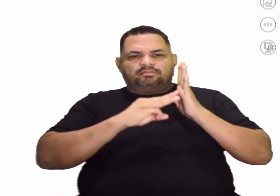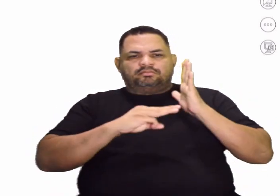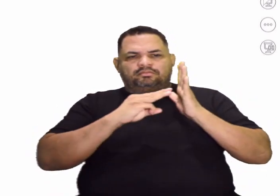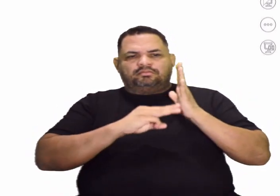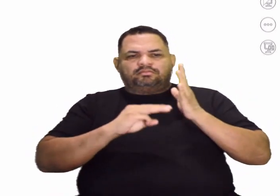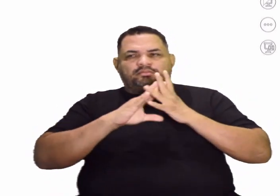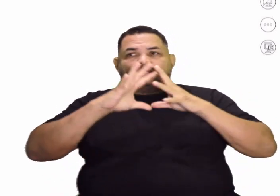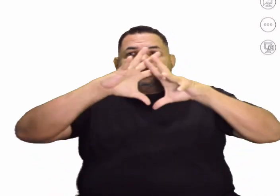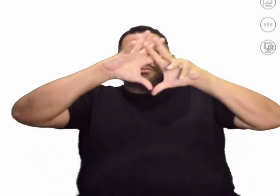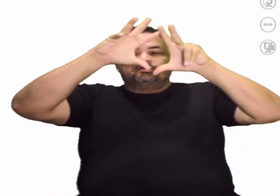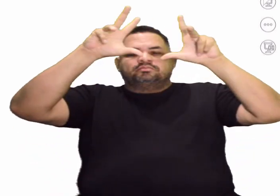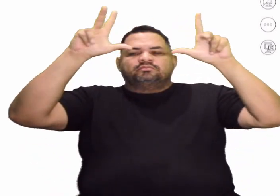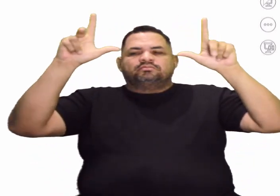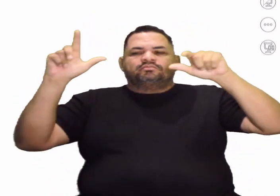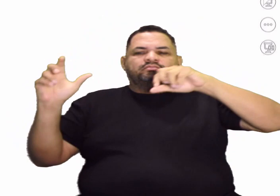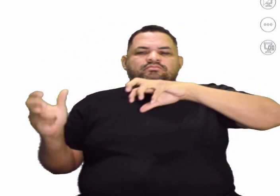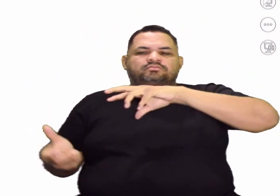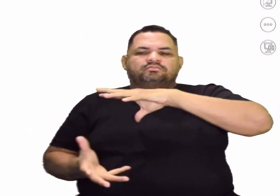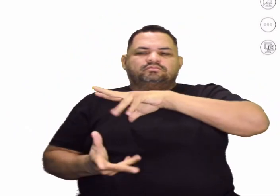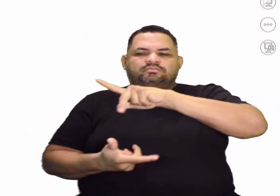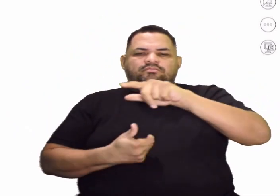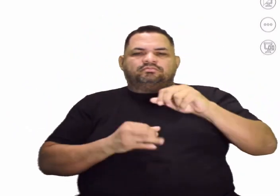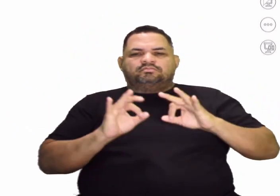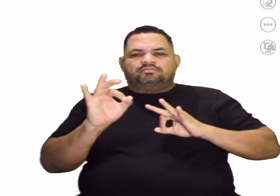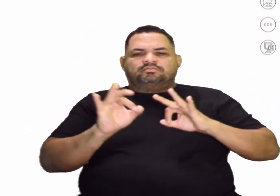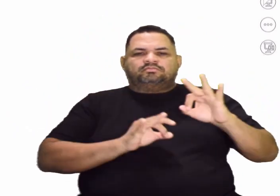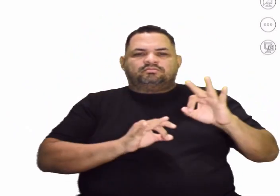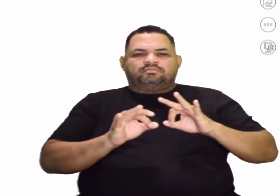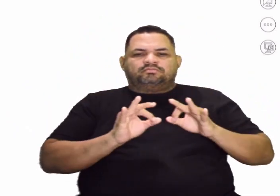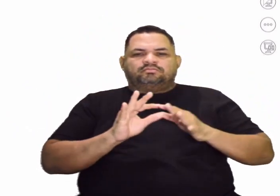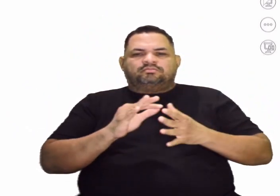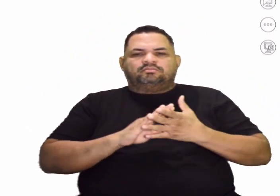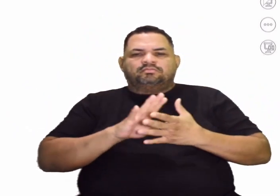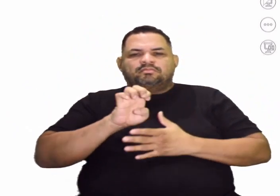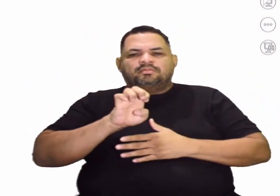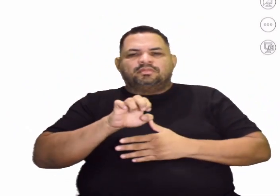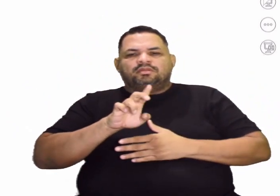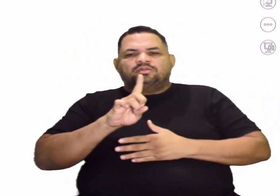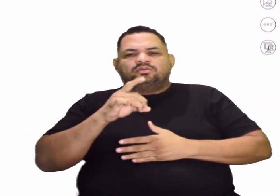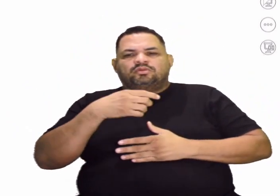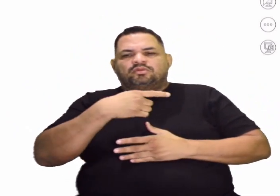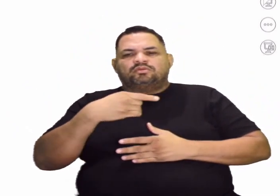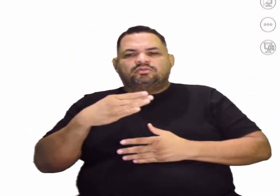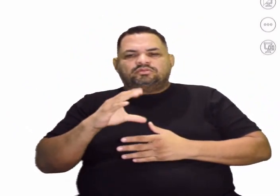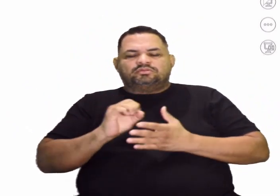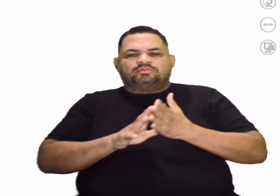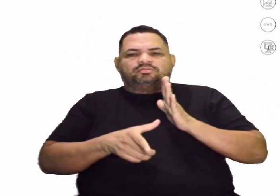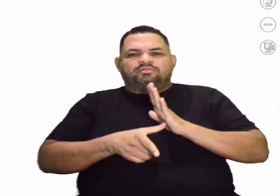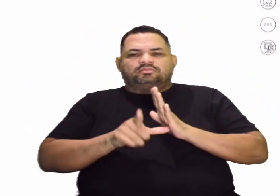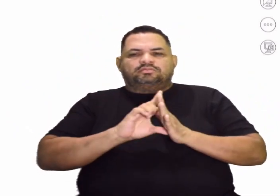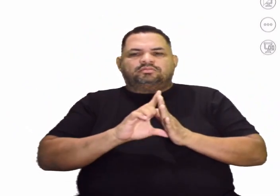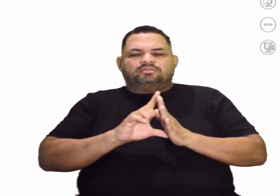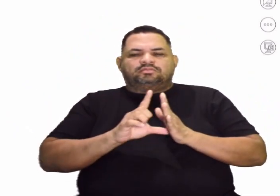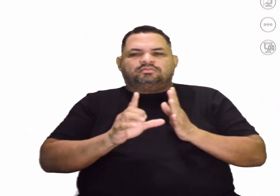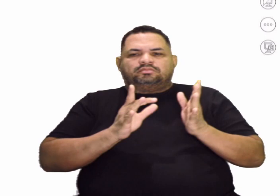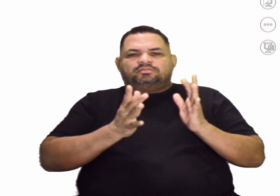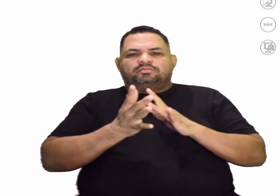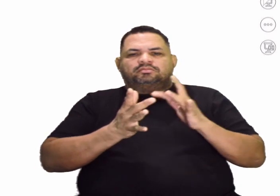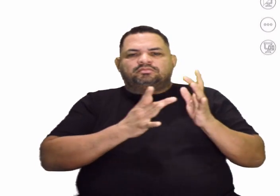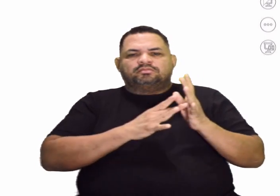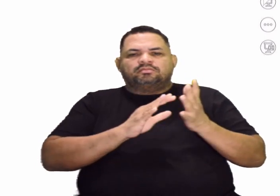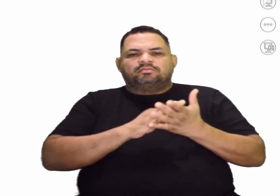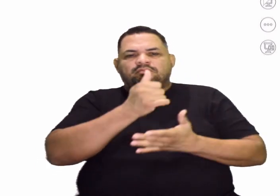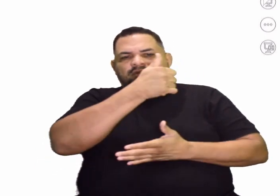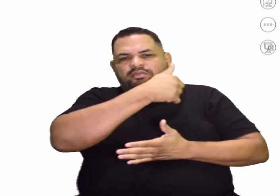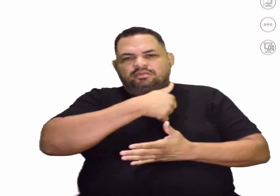cosmo é o universo, certo? Formulado por Eudoxo, antes de Cristo, e aperfeiçoado por quem?